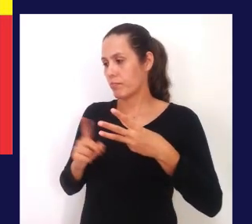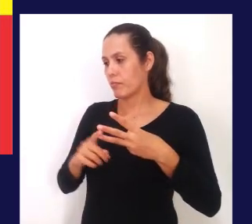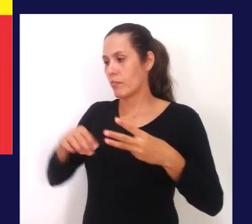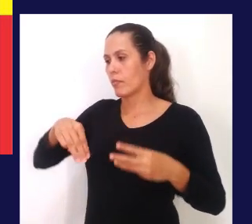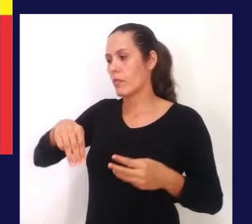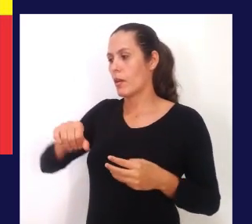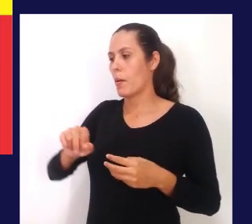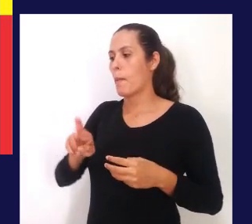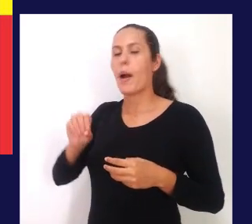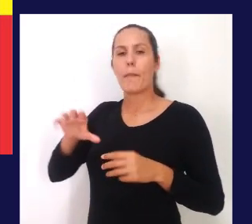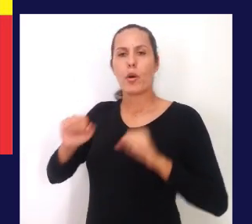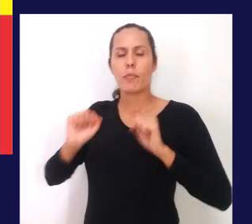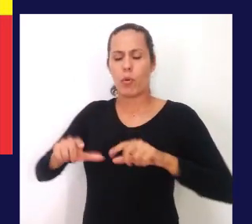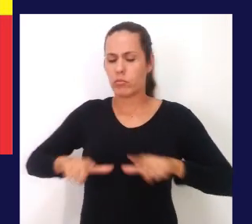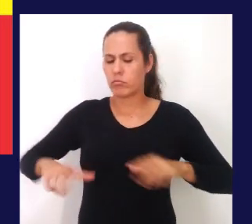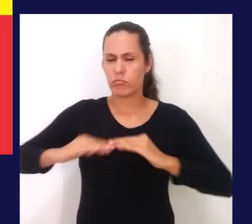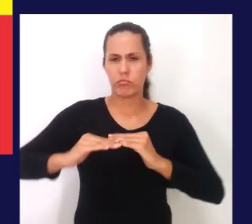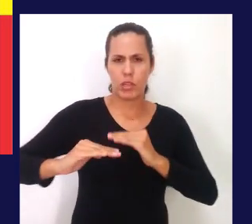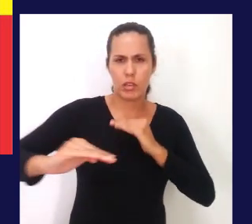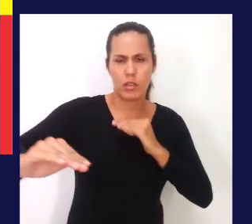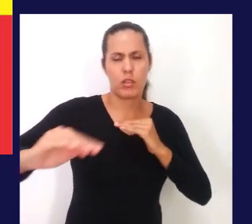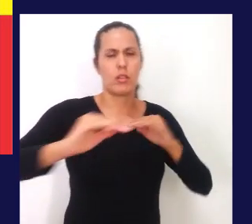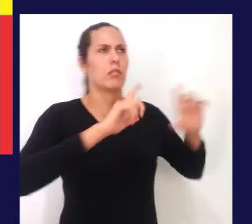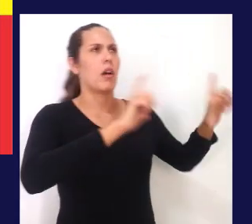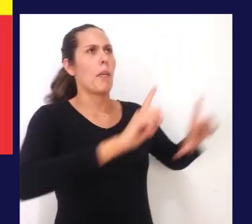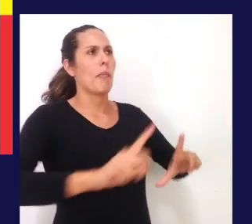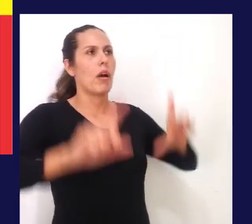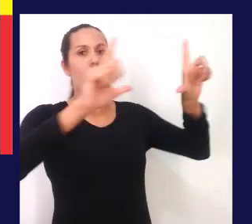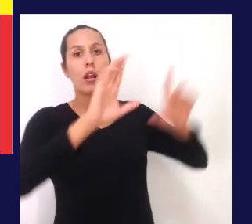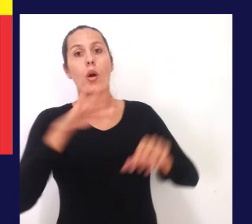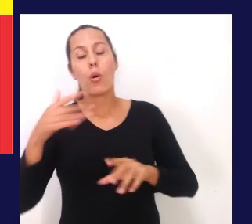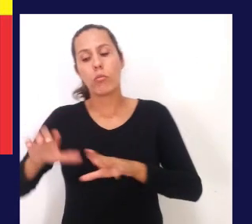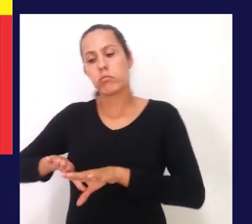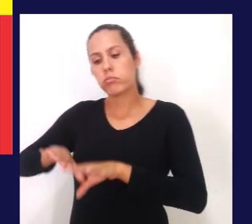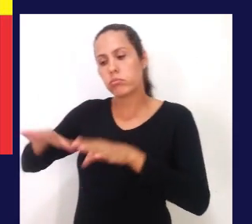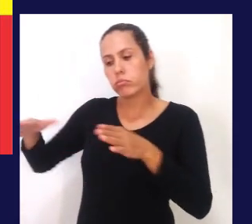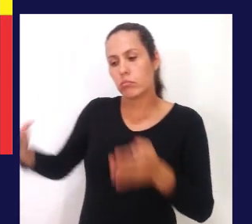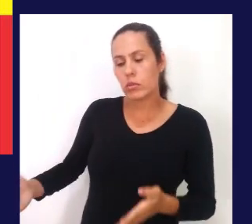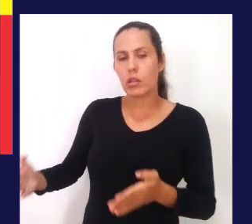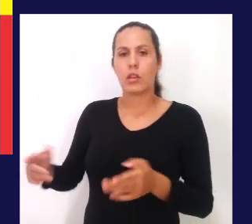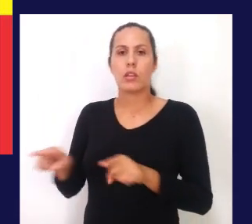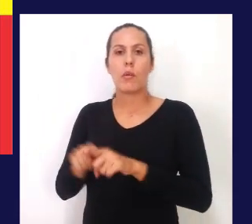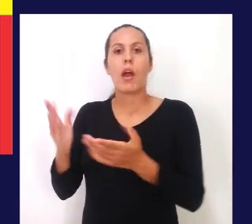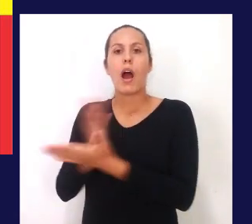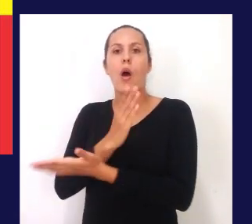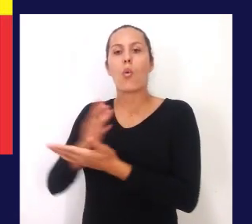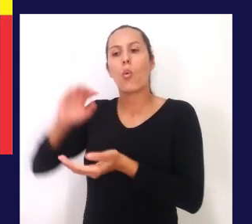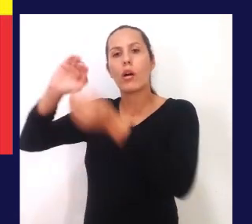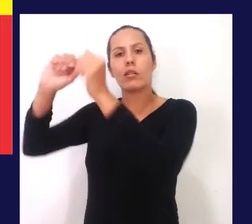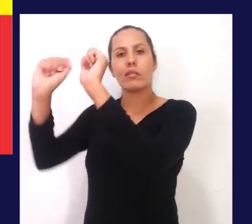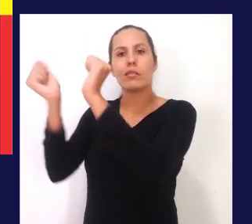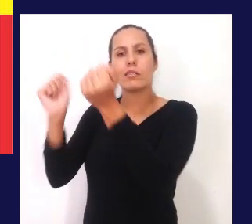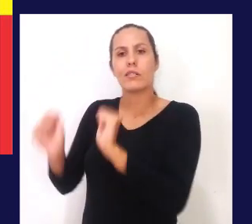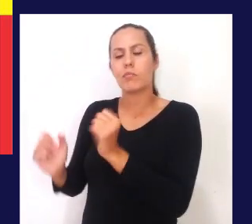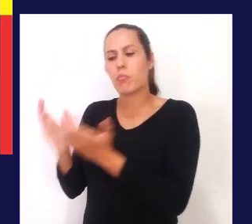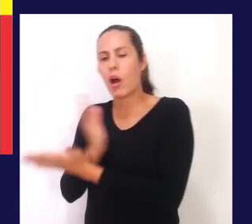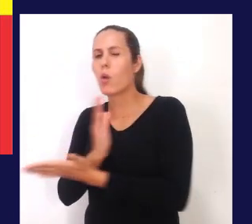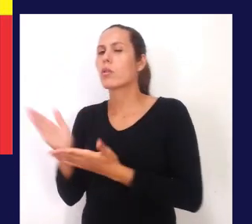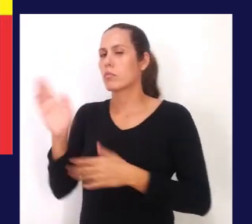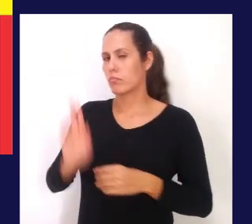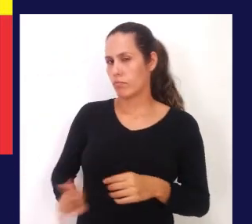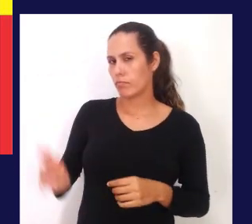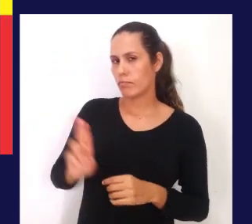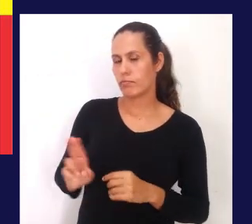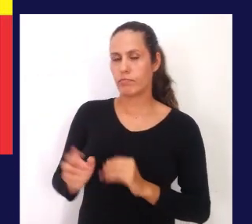mármore ele é muito utilizado no revestimento de pisos, escadas, paredes e na confecção de pias,